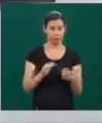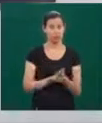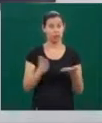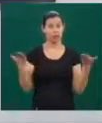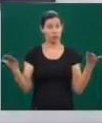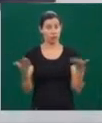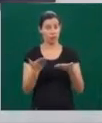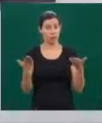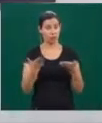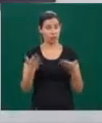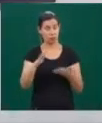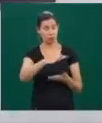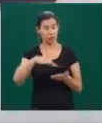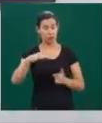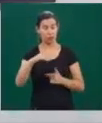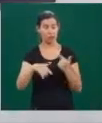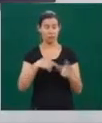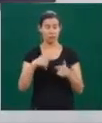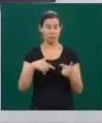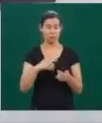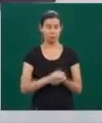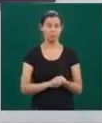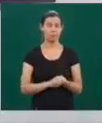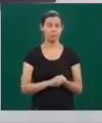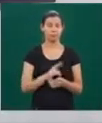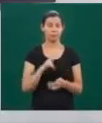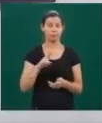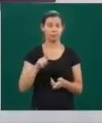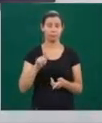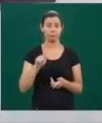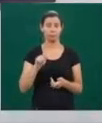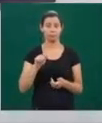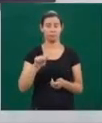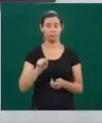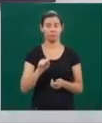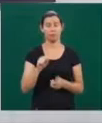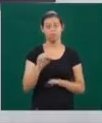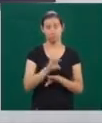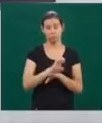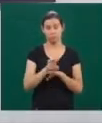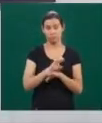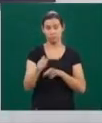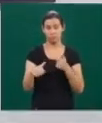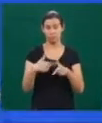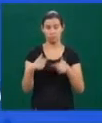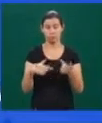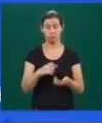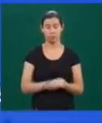você confere o nosso quadro Mercado de Trabalho. Tem vagas de estágio e emprego para a Uberlândia Região.